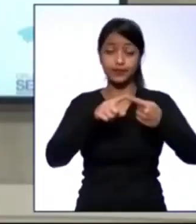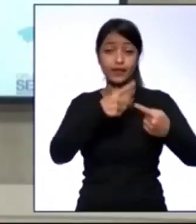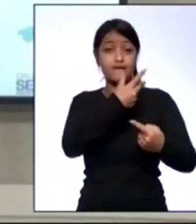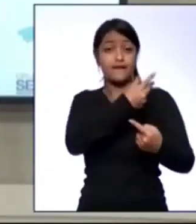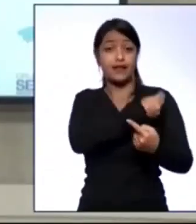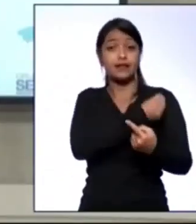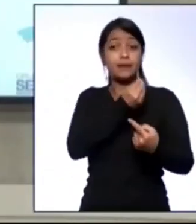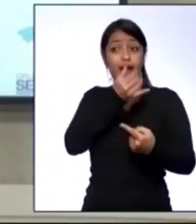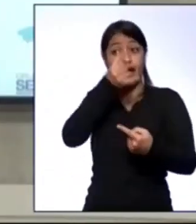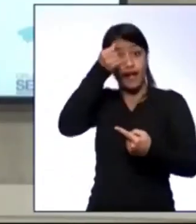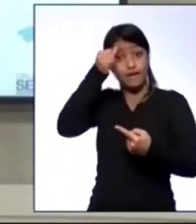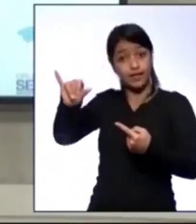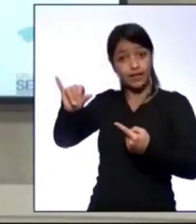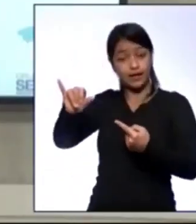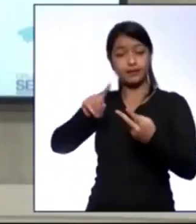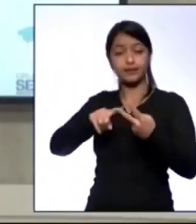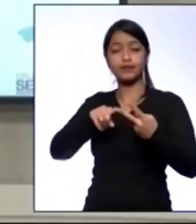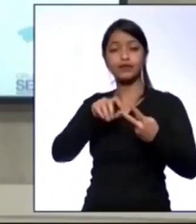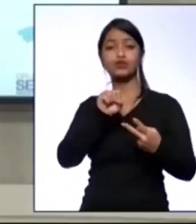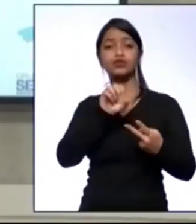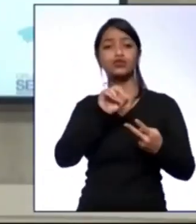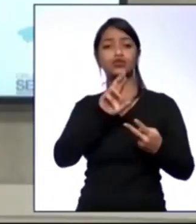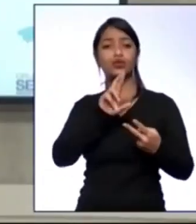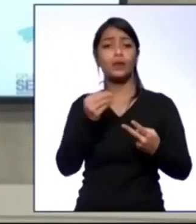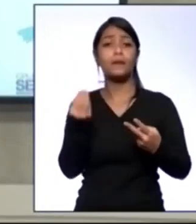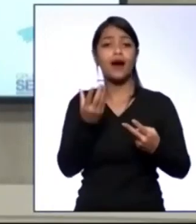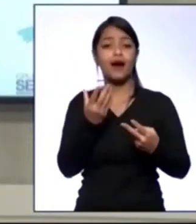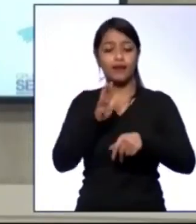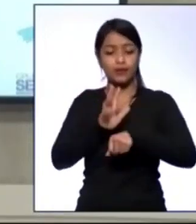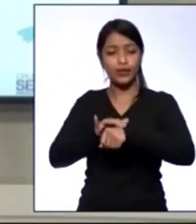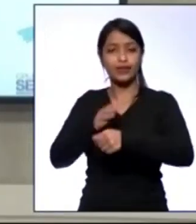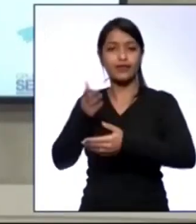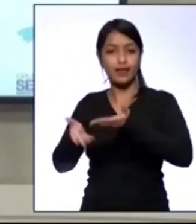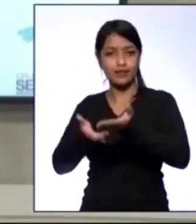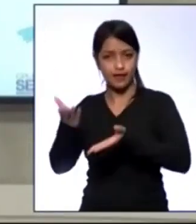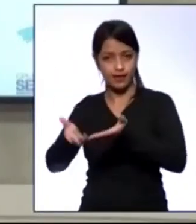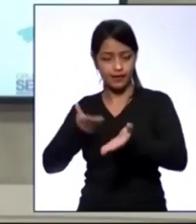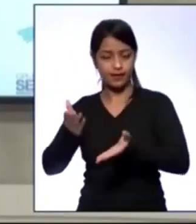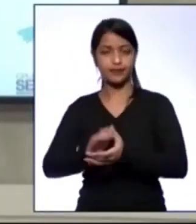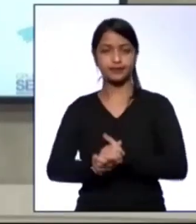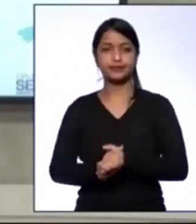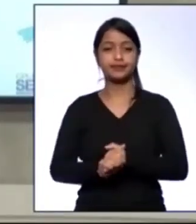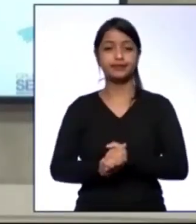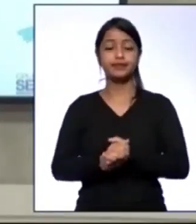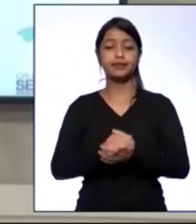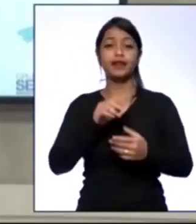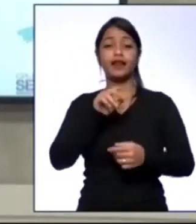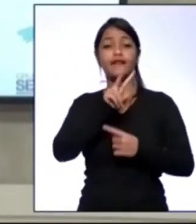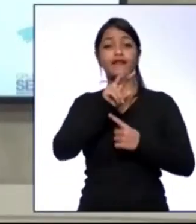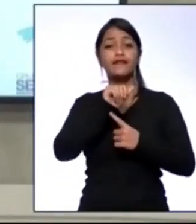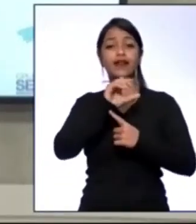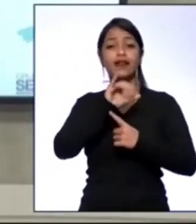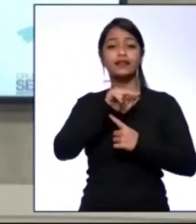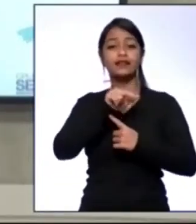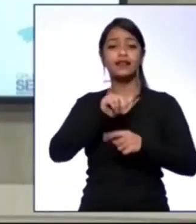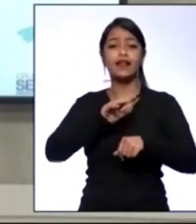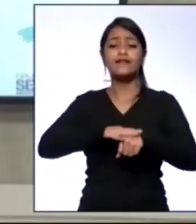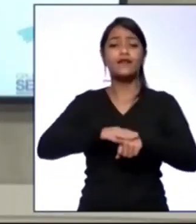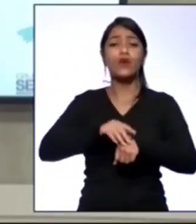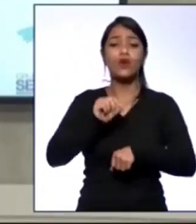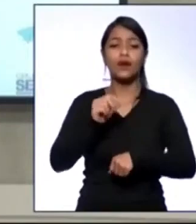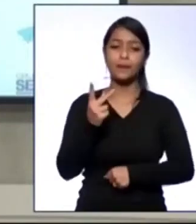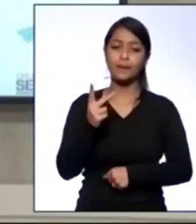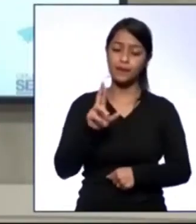previne, soro imune trata. Vacina profilaxia,